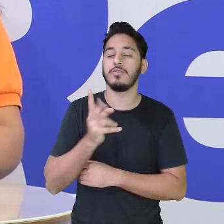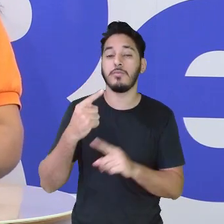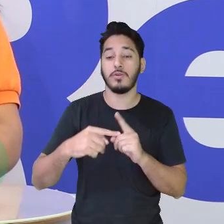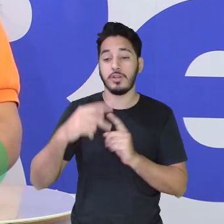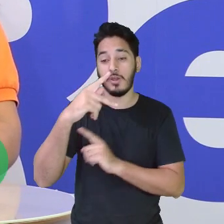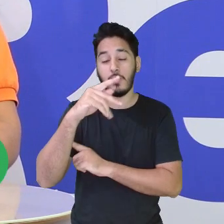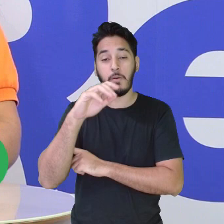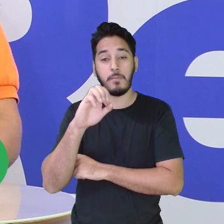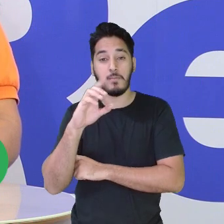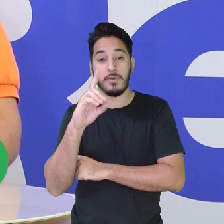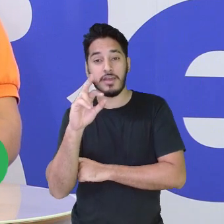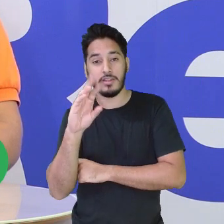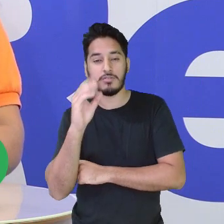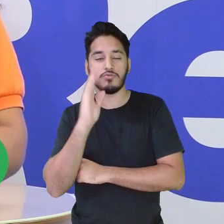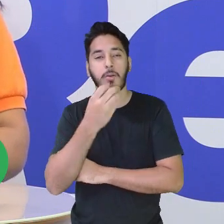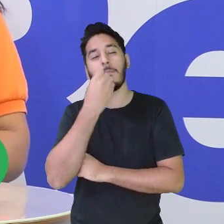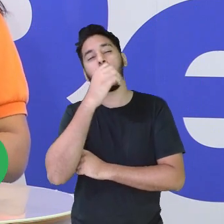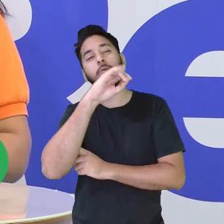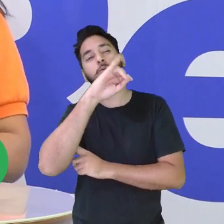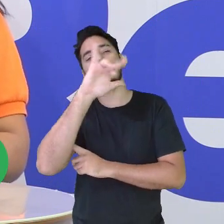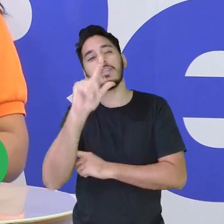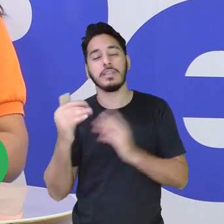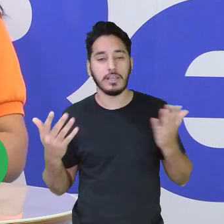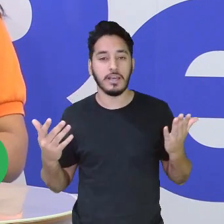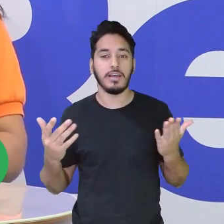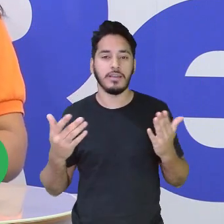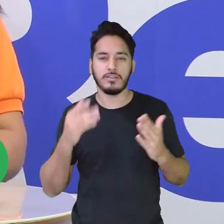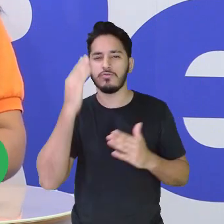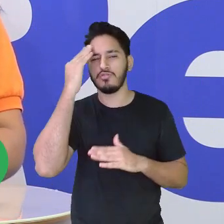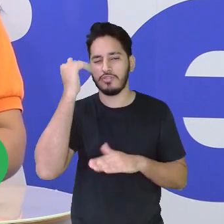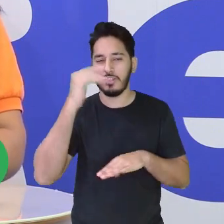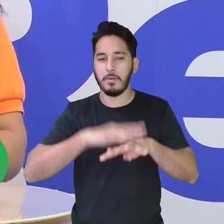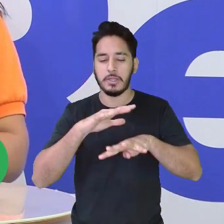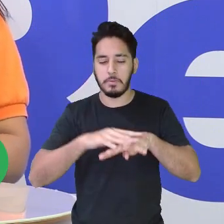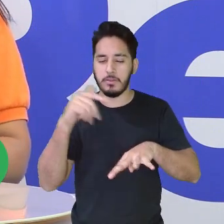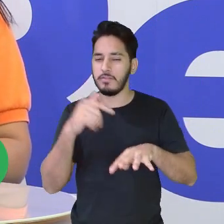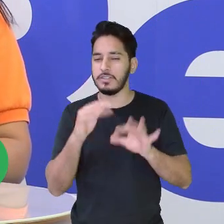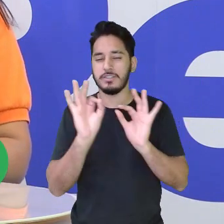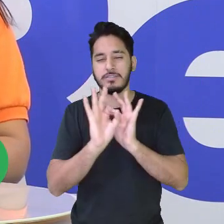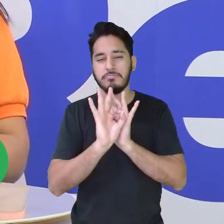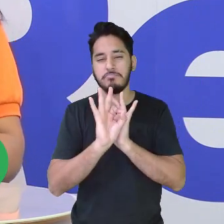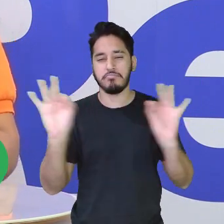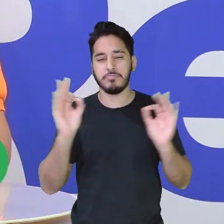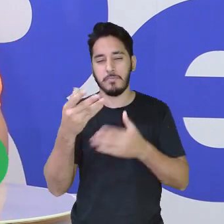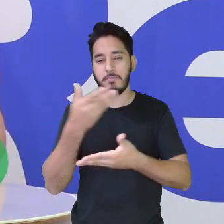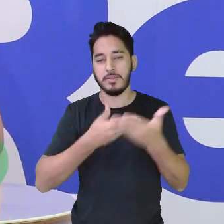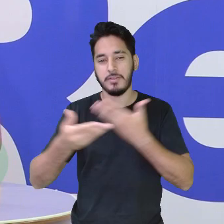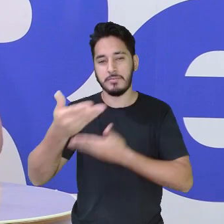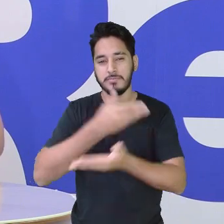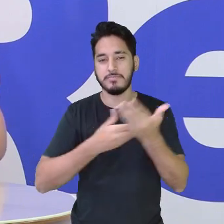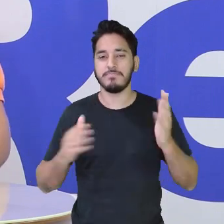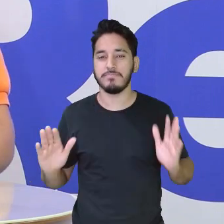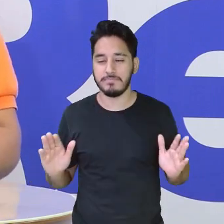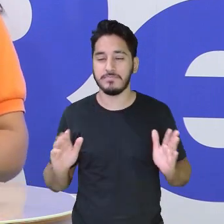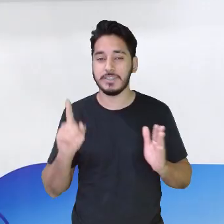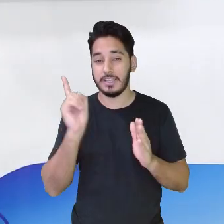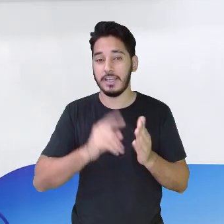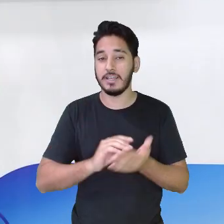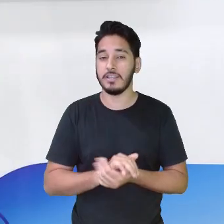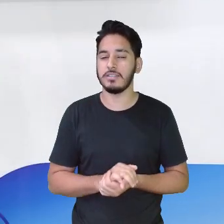já lhe deu bom dia. Olha então eu aí. sei que a aula de matemática também vai ser jóia aqui na interação. Participem. É isso